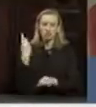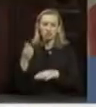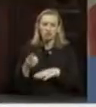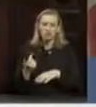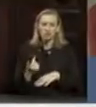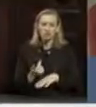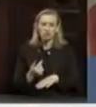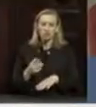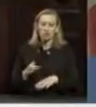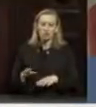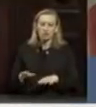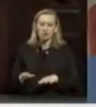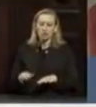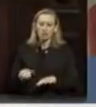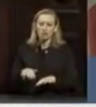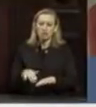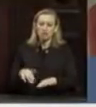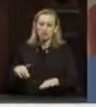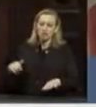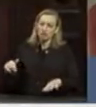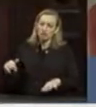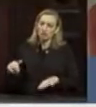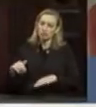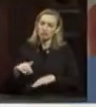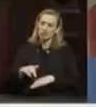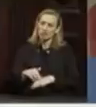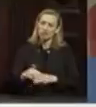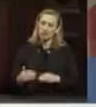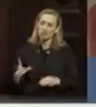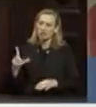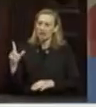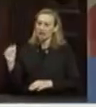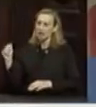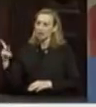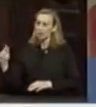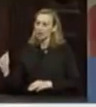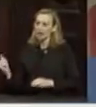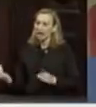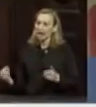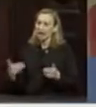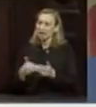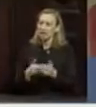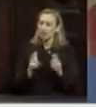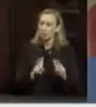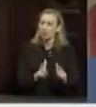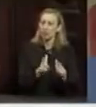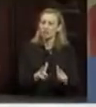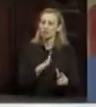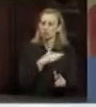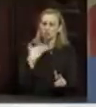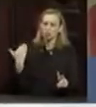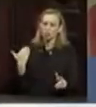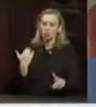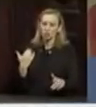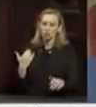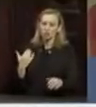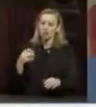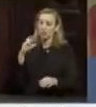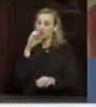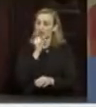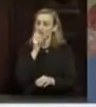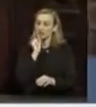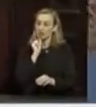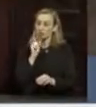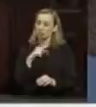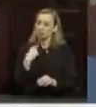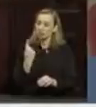Lapa até o lugar da sua morte no Largo do Estácio. Nós vamos andando até lá no sábado com os tambores de Olocum,